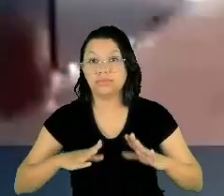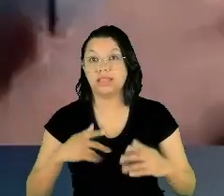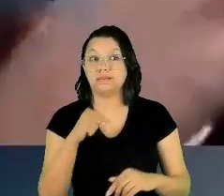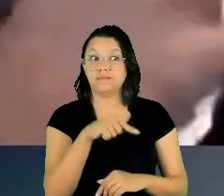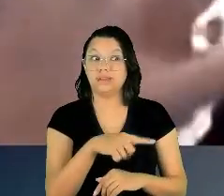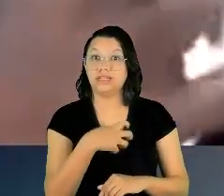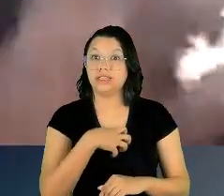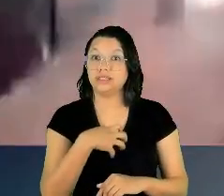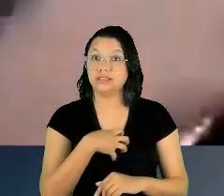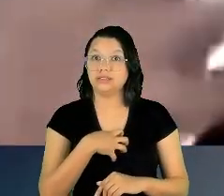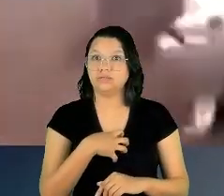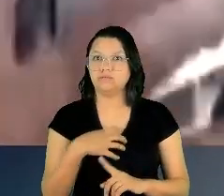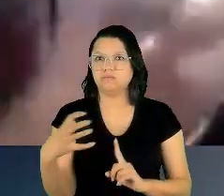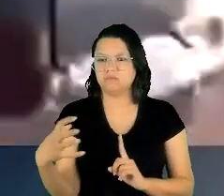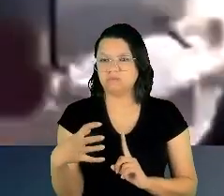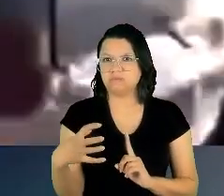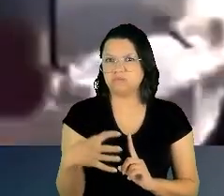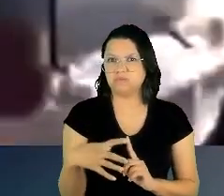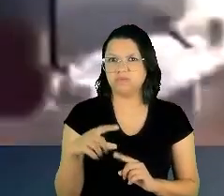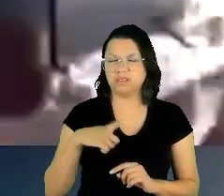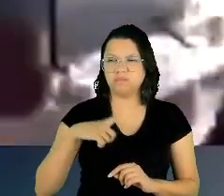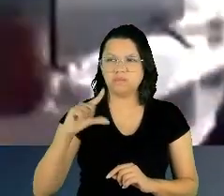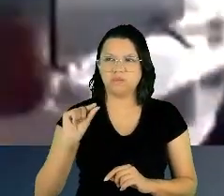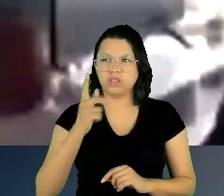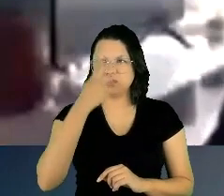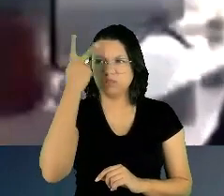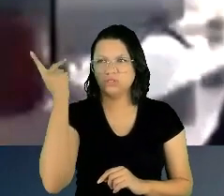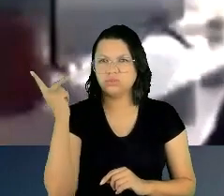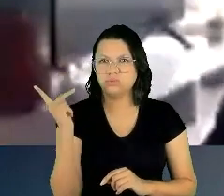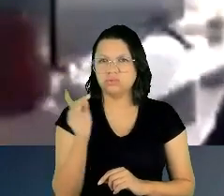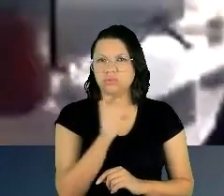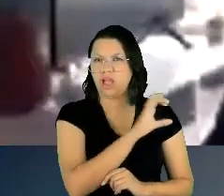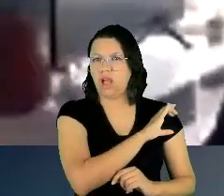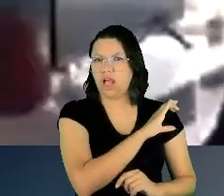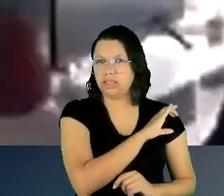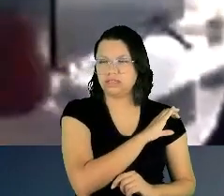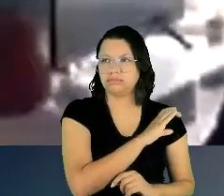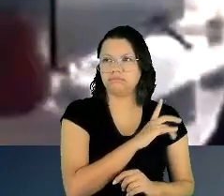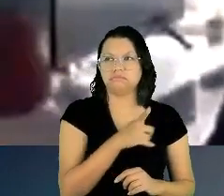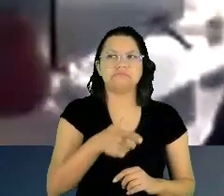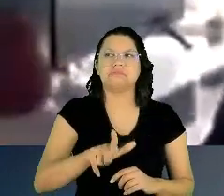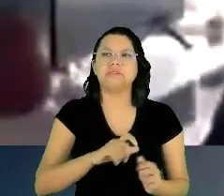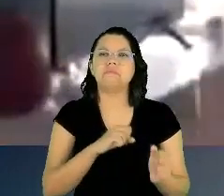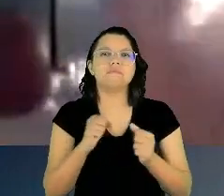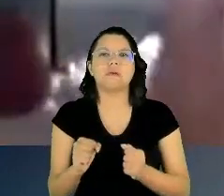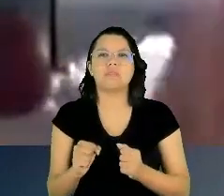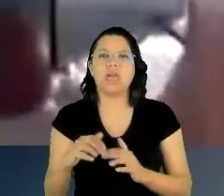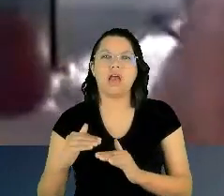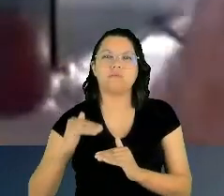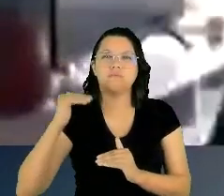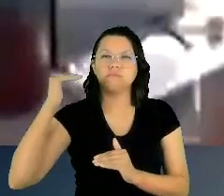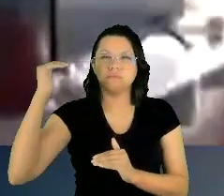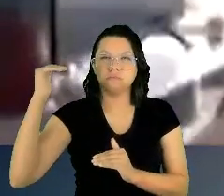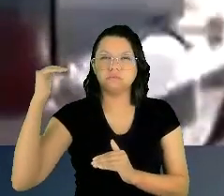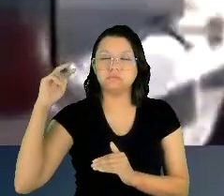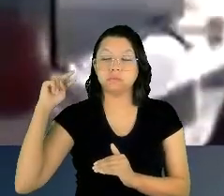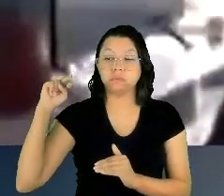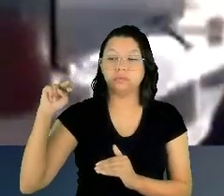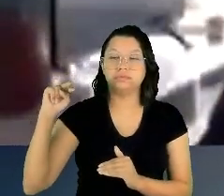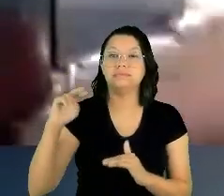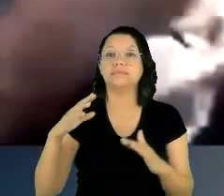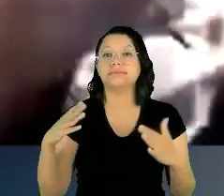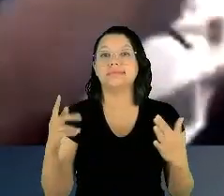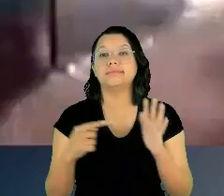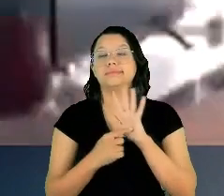estressante, ele está se sentindo em ameaça, está ali com poucas pessoas para coordenar. Ele não tem tanto poder, tanto